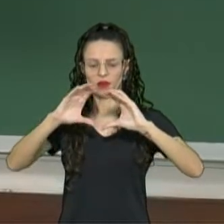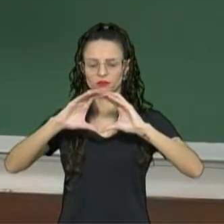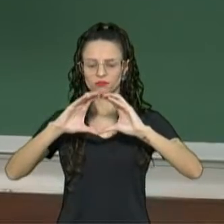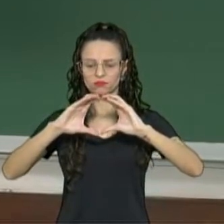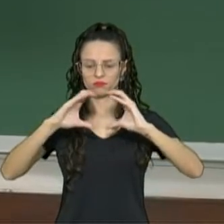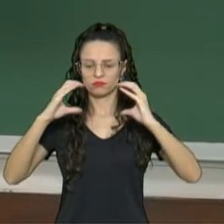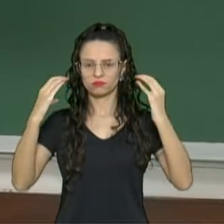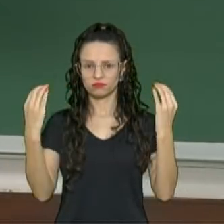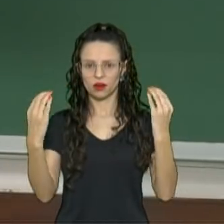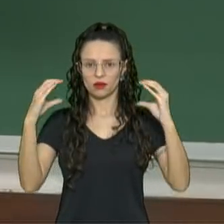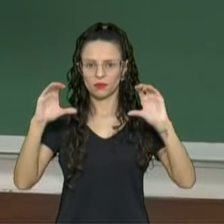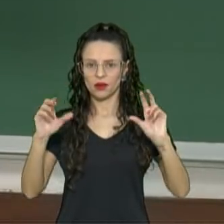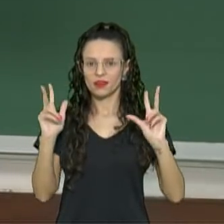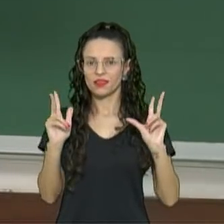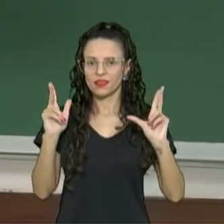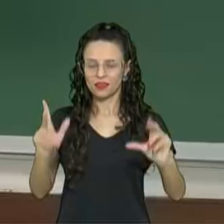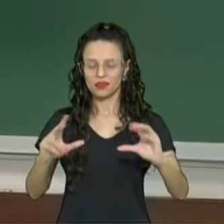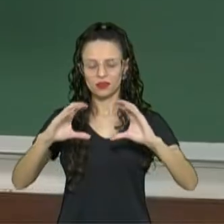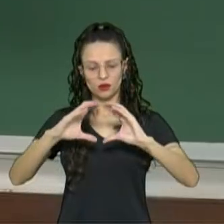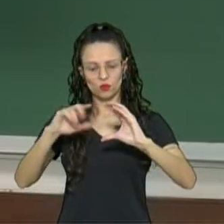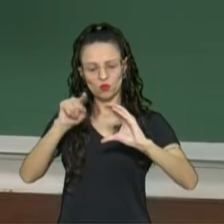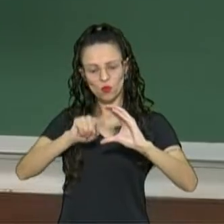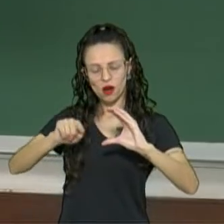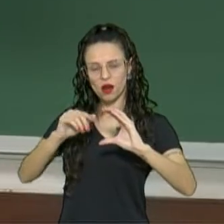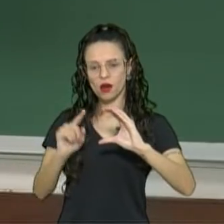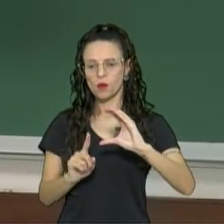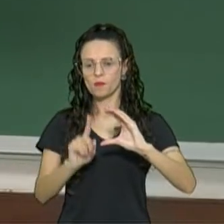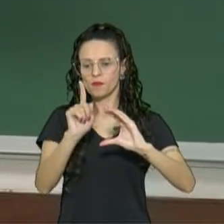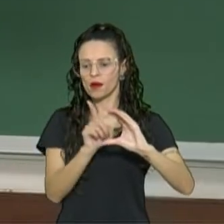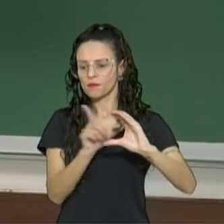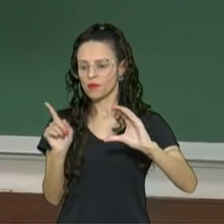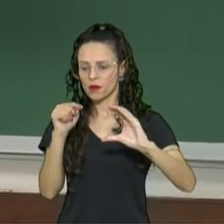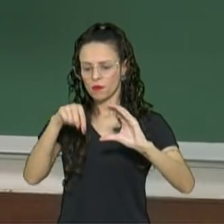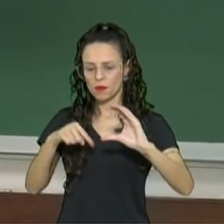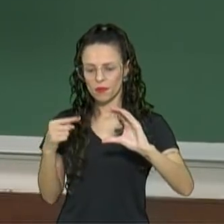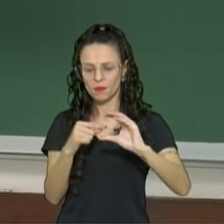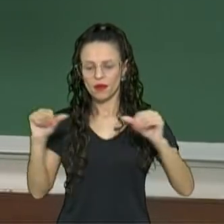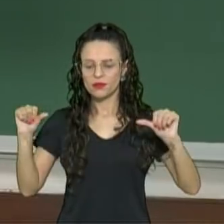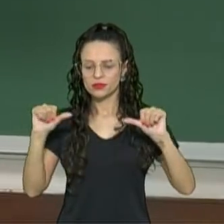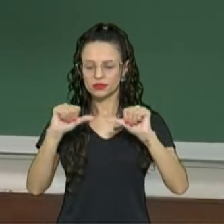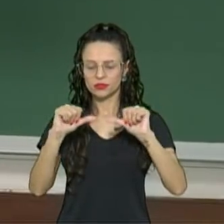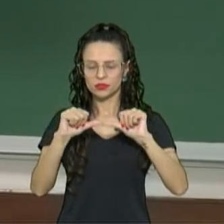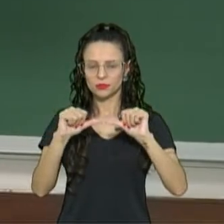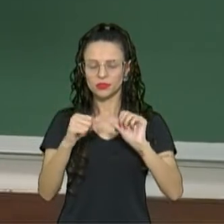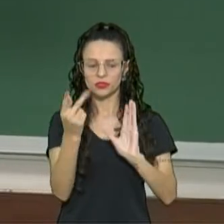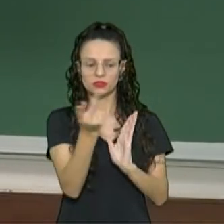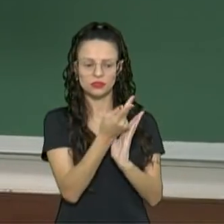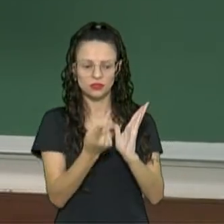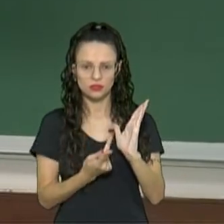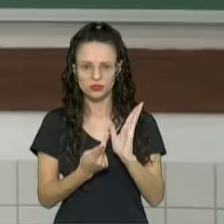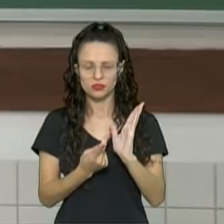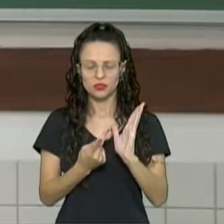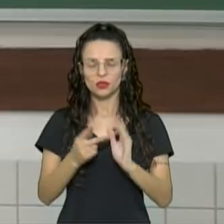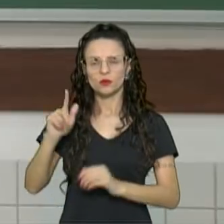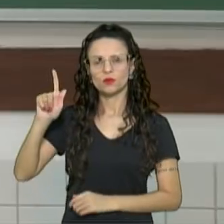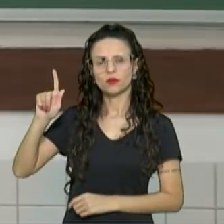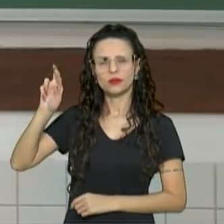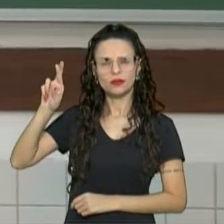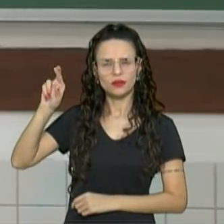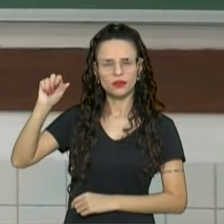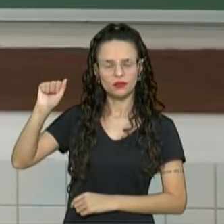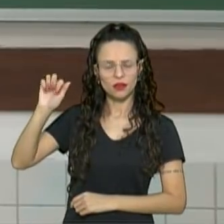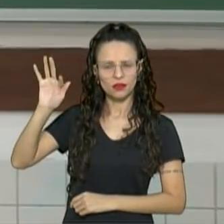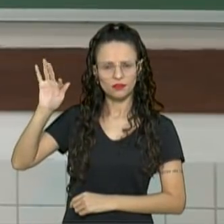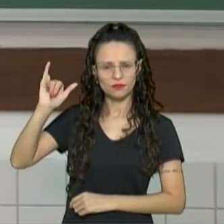eixo, vai criando esse artesanato, né? Esse desenho de grafismos. O que é o grafismo